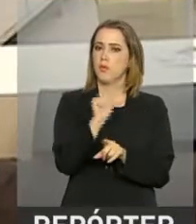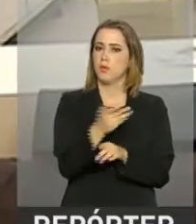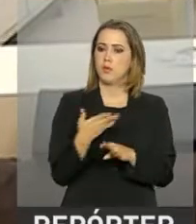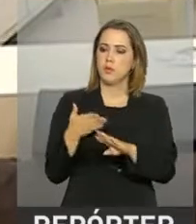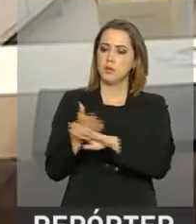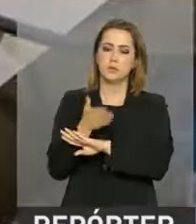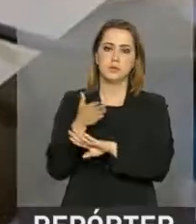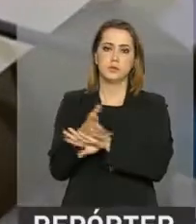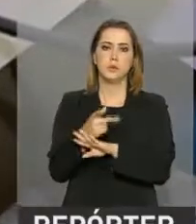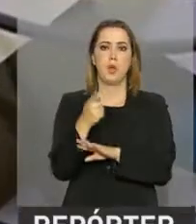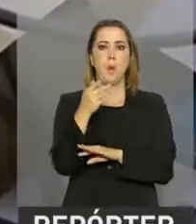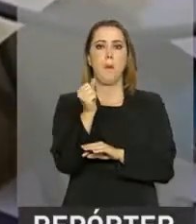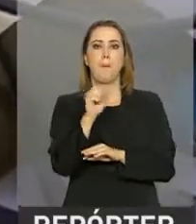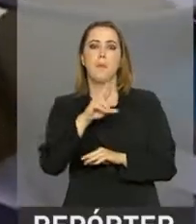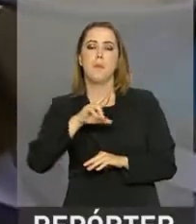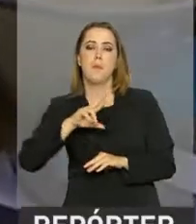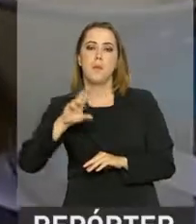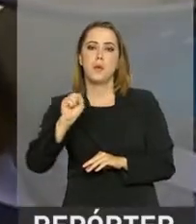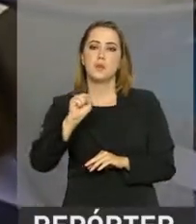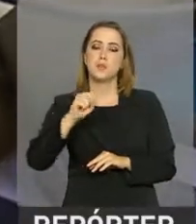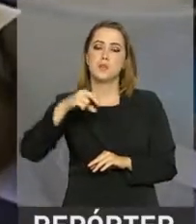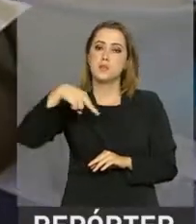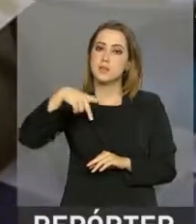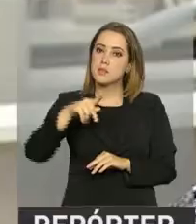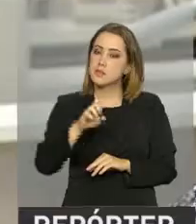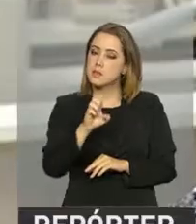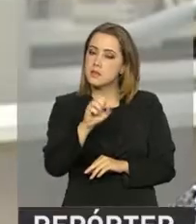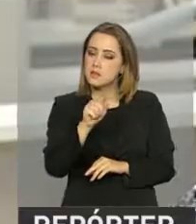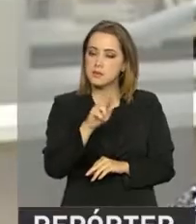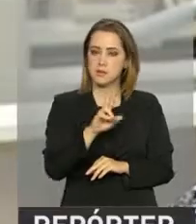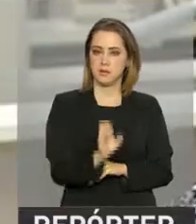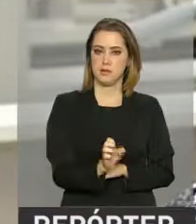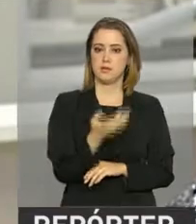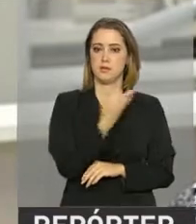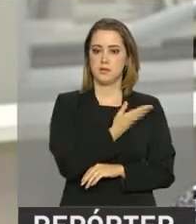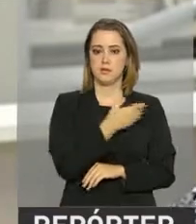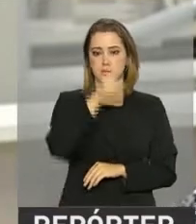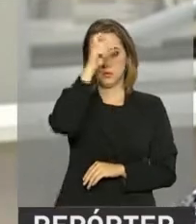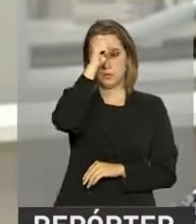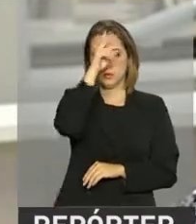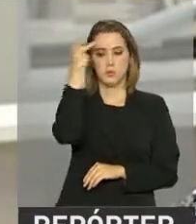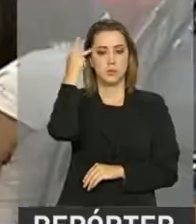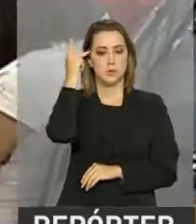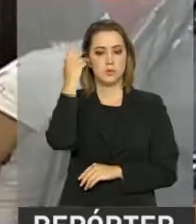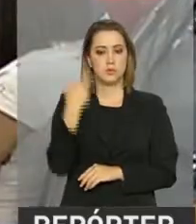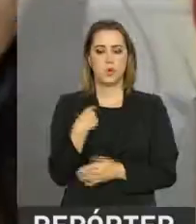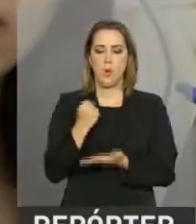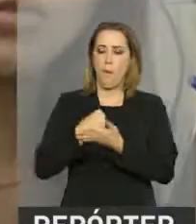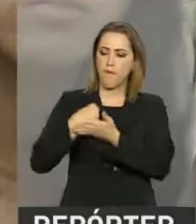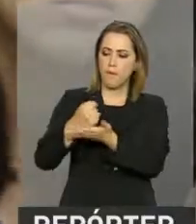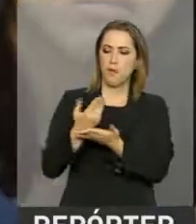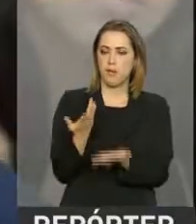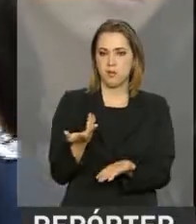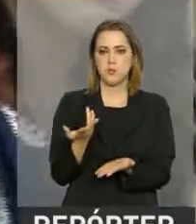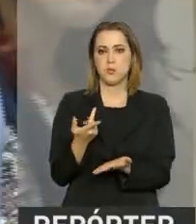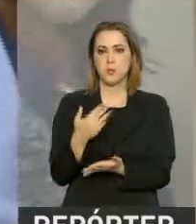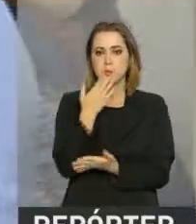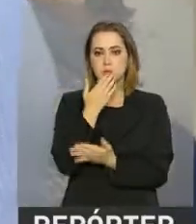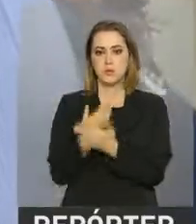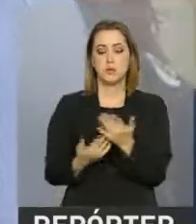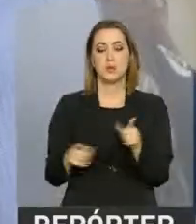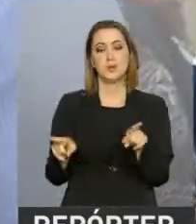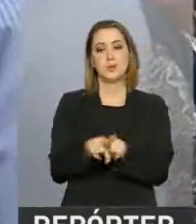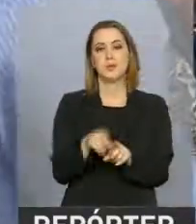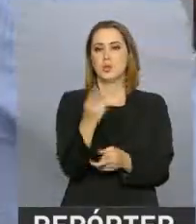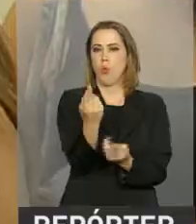fundação pró sangue do hospital das clínicas em são paulo eu faço de tudo para doar sangue mas cenas assim e infelizmente